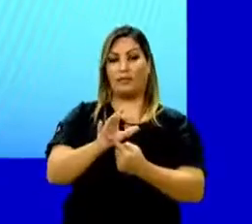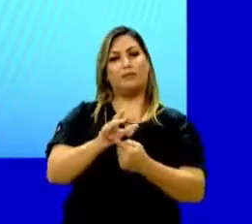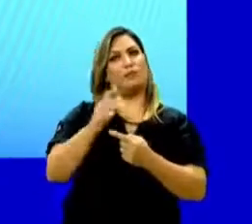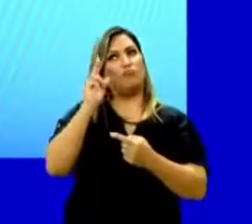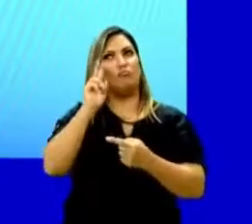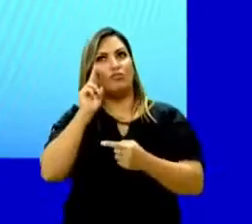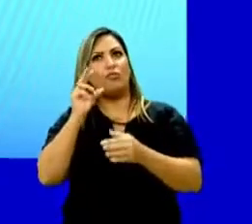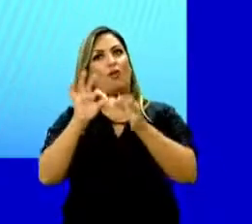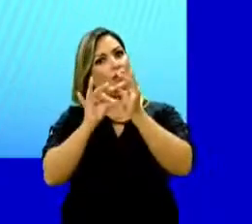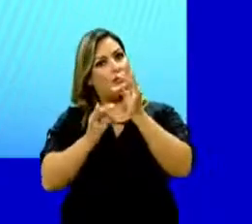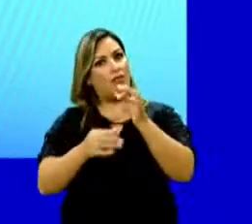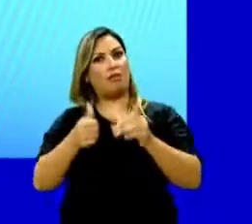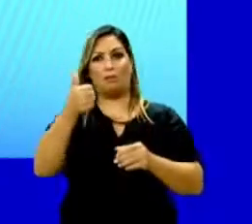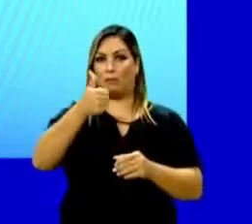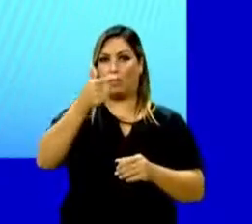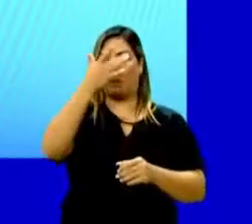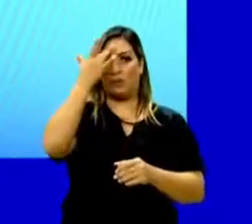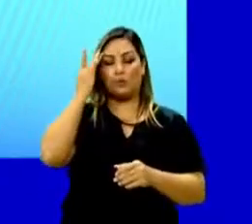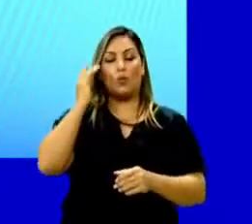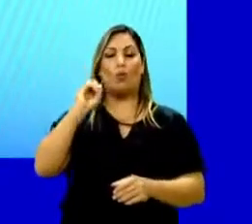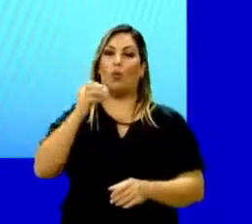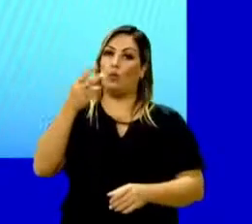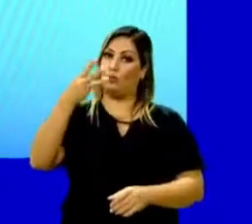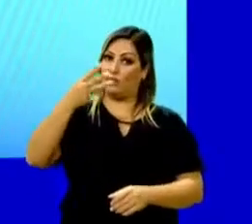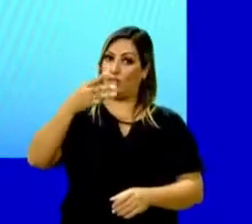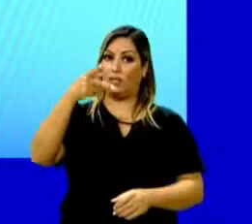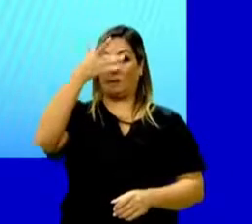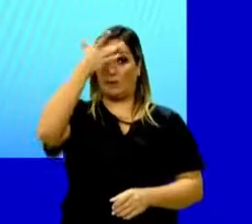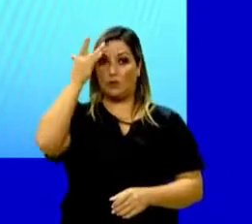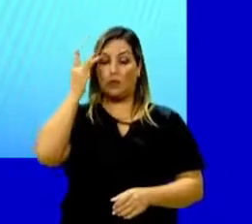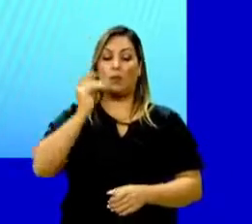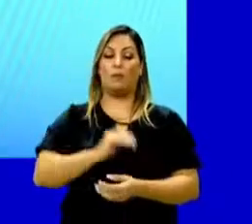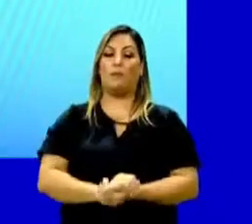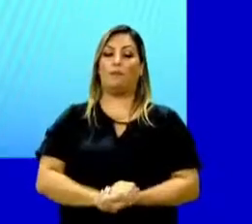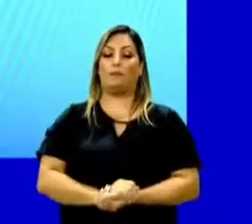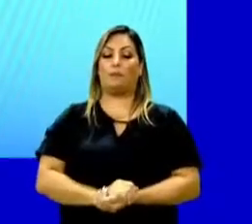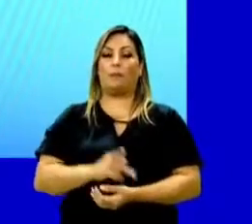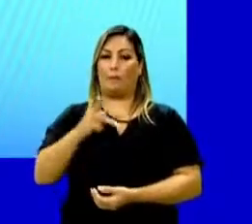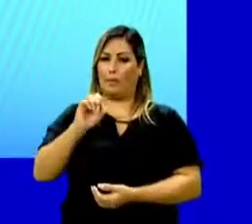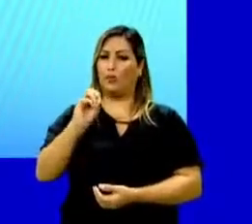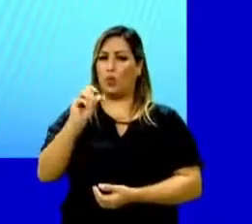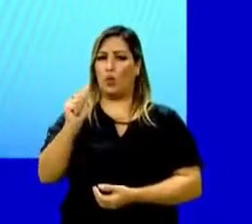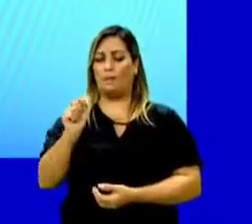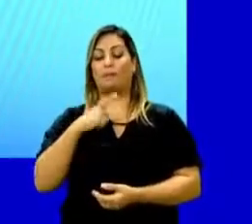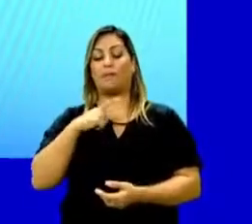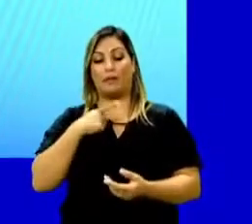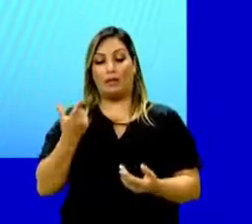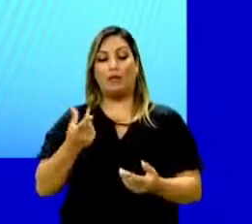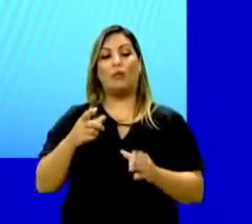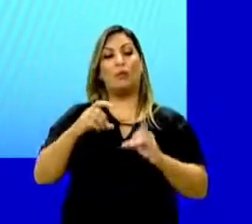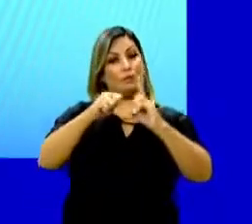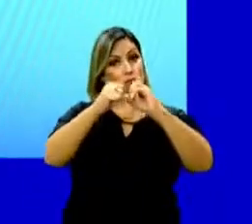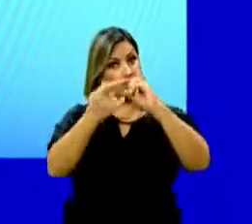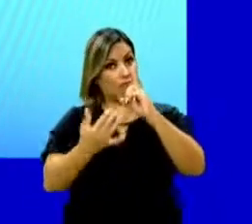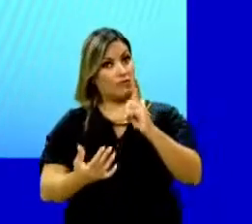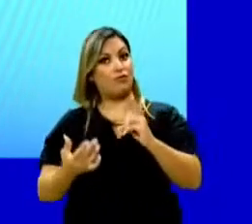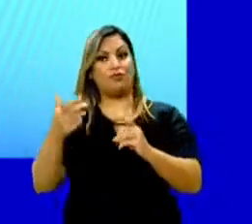pode ser narrado em primeira pessoa ou em terceira pessoa. Depois nós temos um texto descritivo.